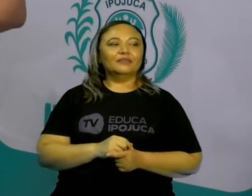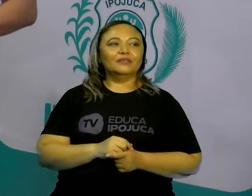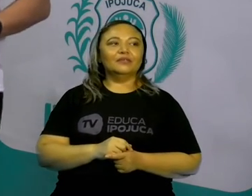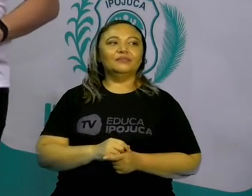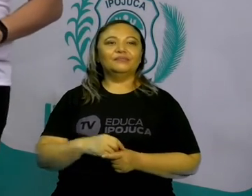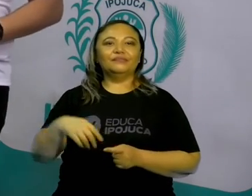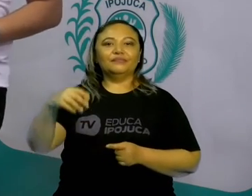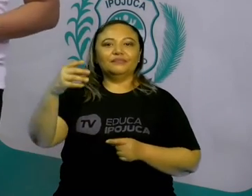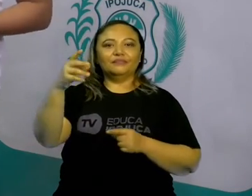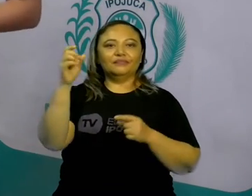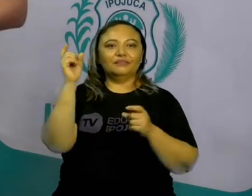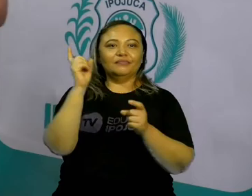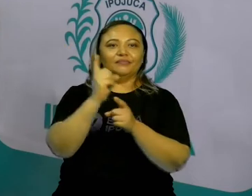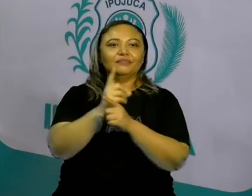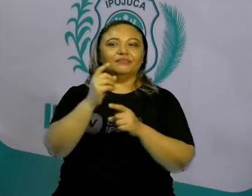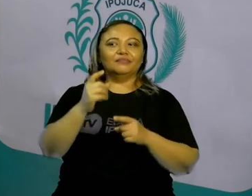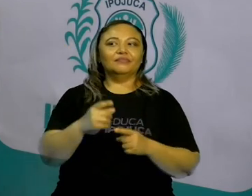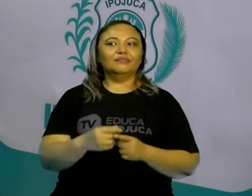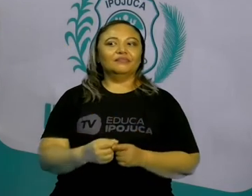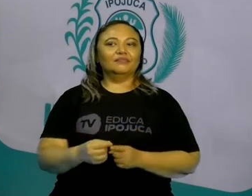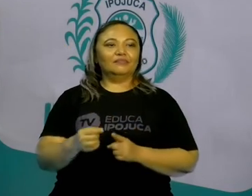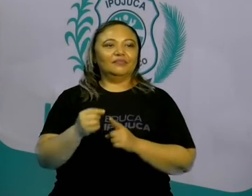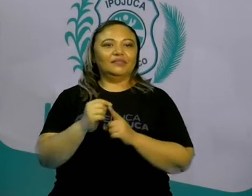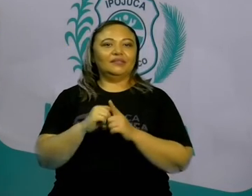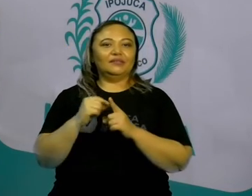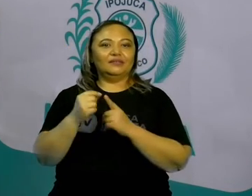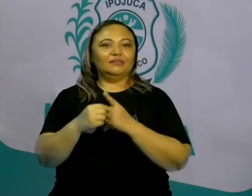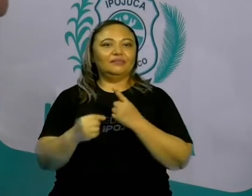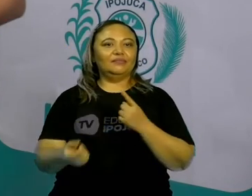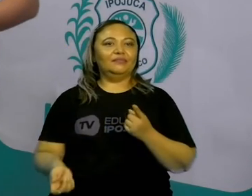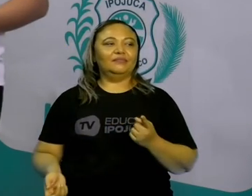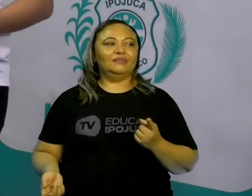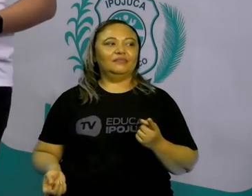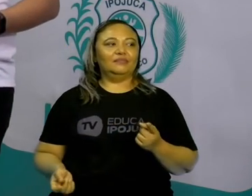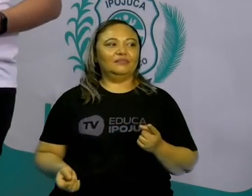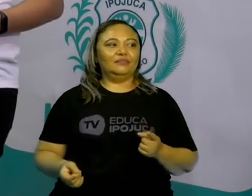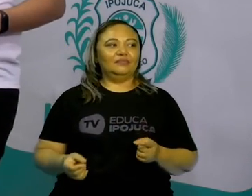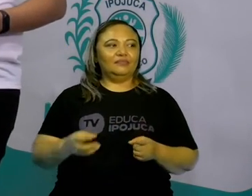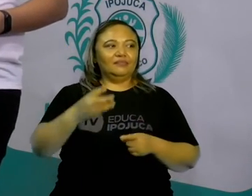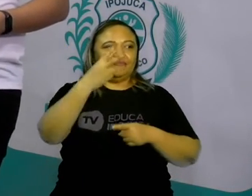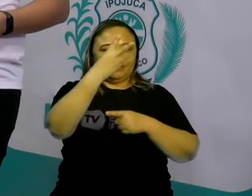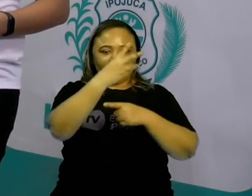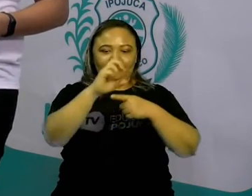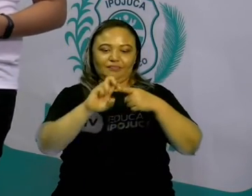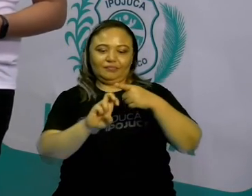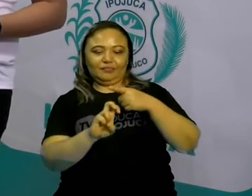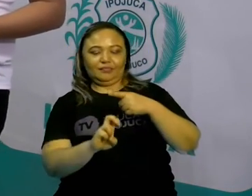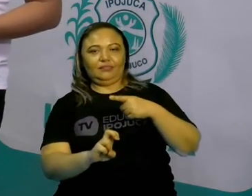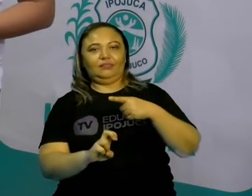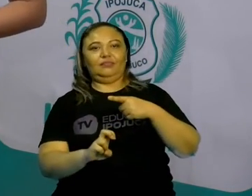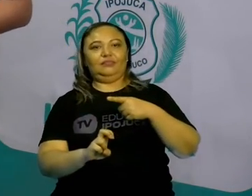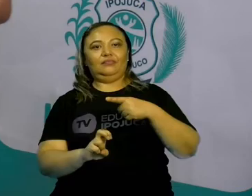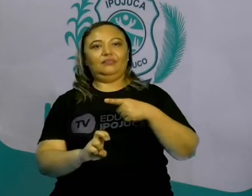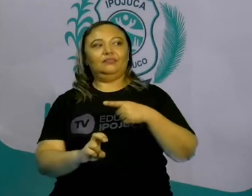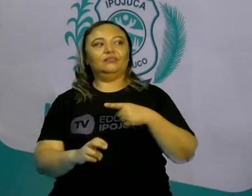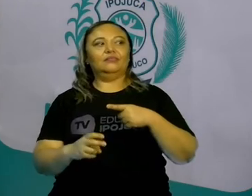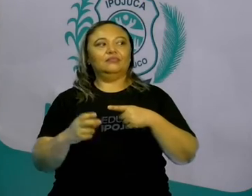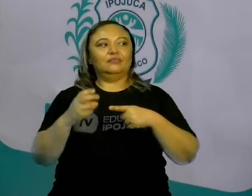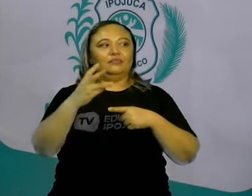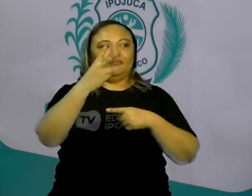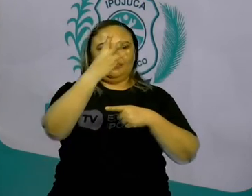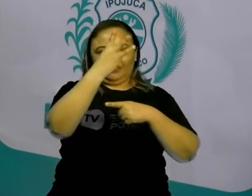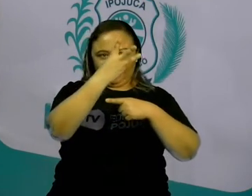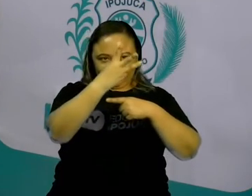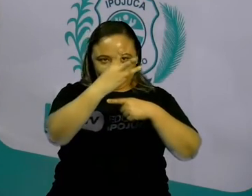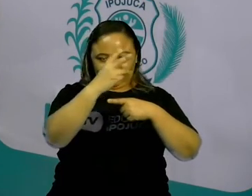qual a chance de encontrar agora uma banana ou total desse espaço e três em cinco vezes em